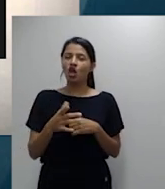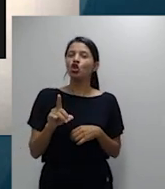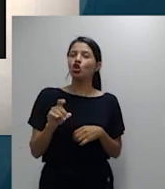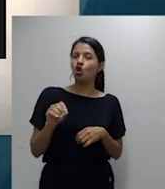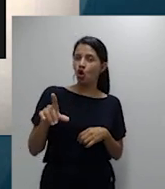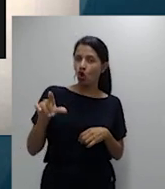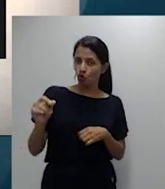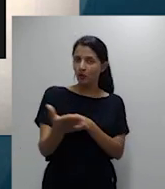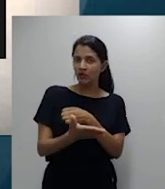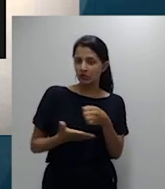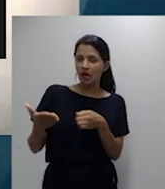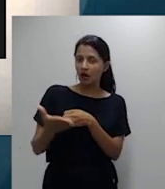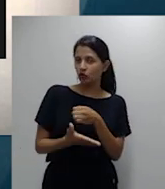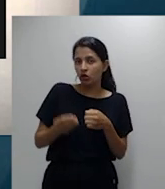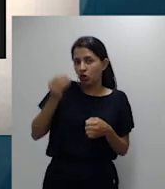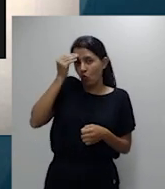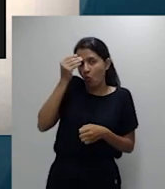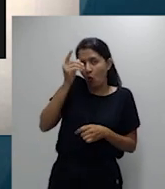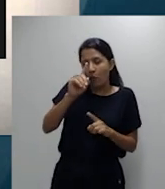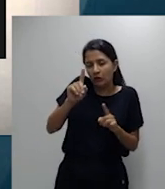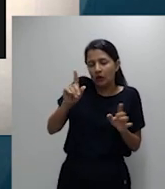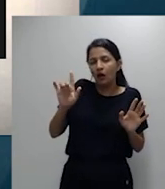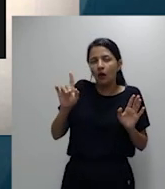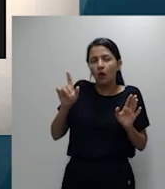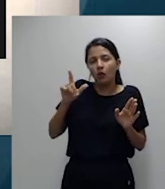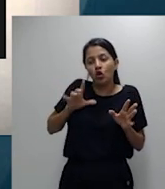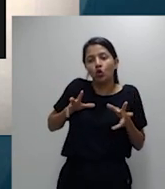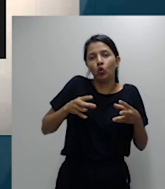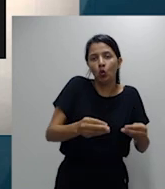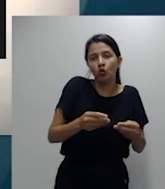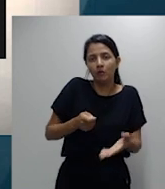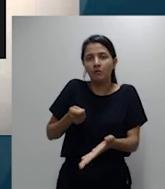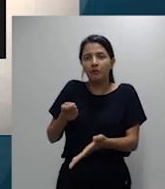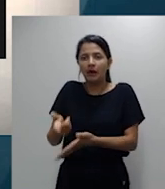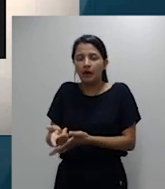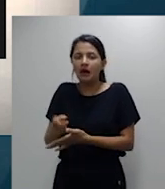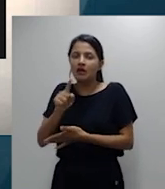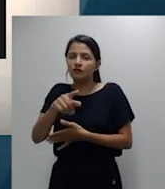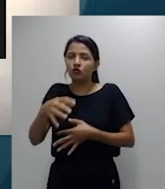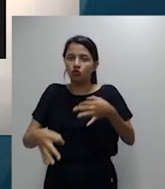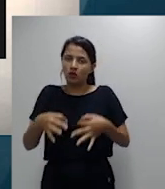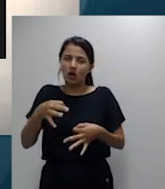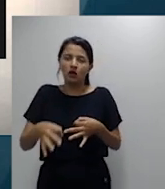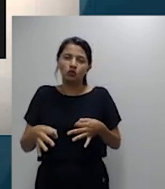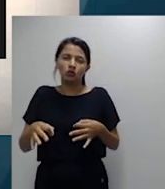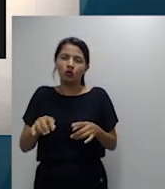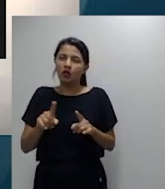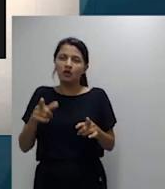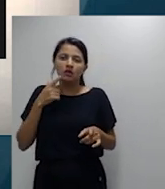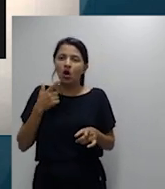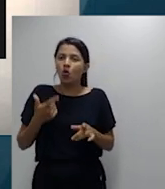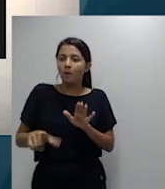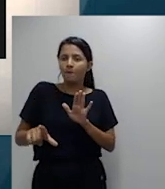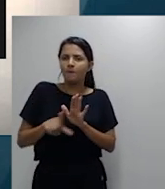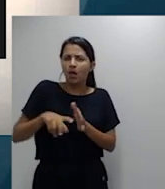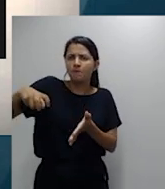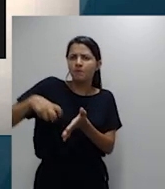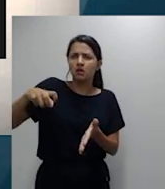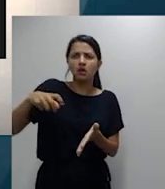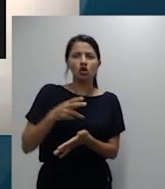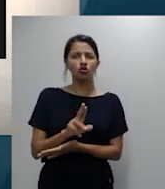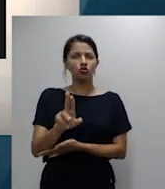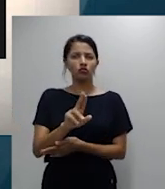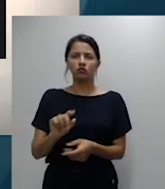peso e emagrecer 4 já toda o coração diz para julgar improcedentes e já ficou penalidades aos